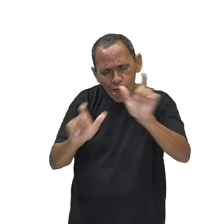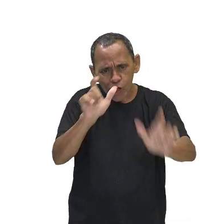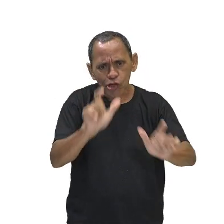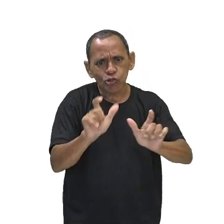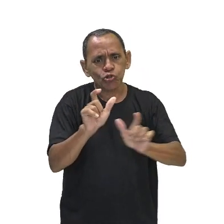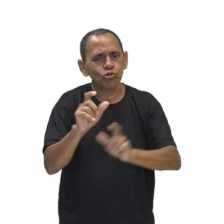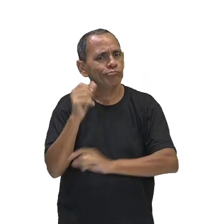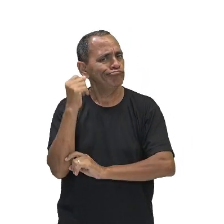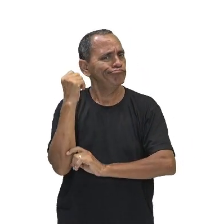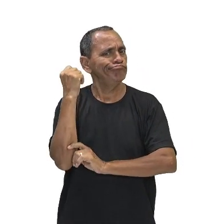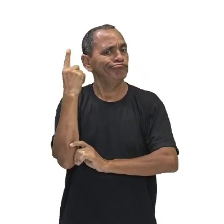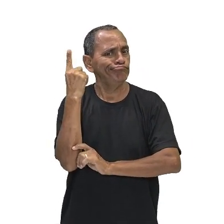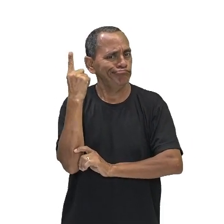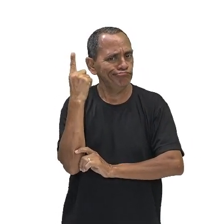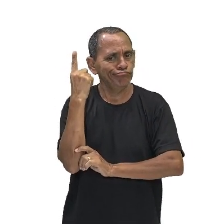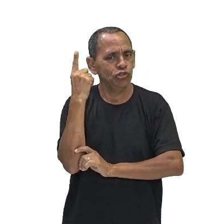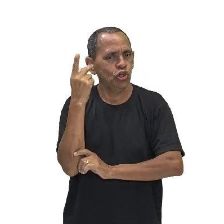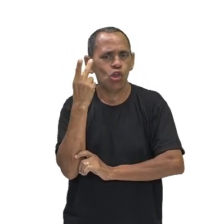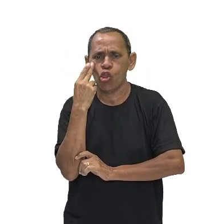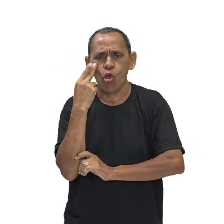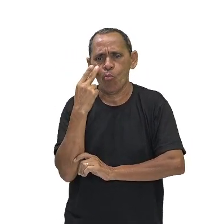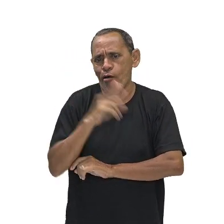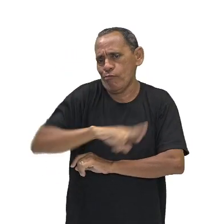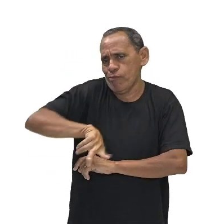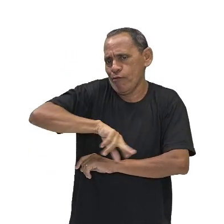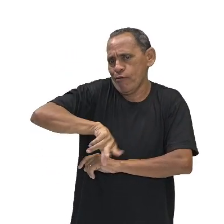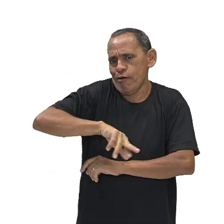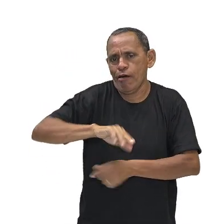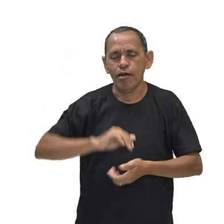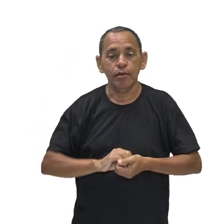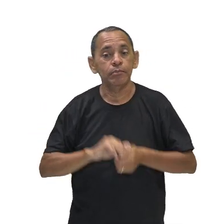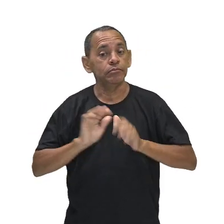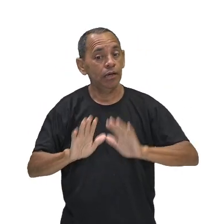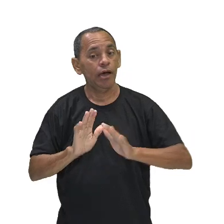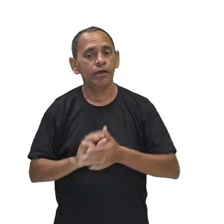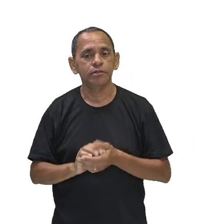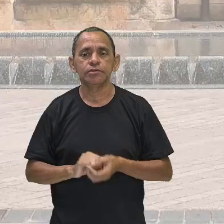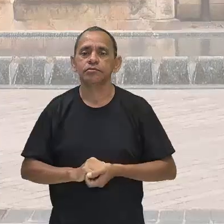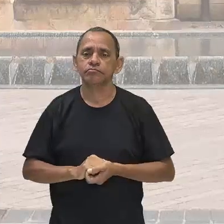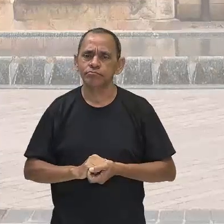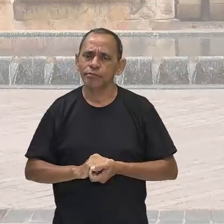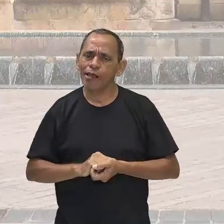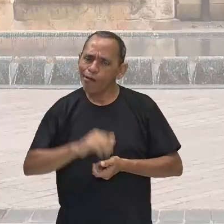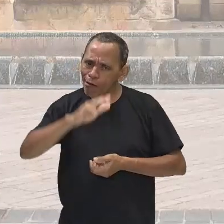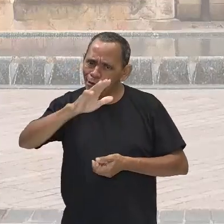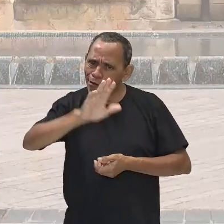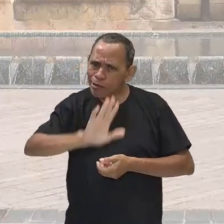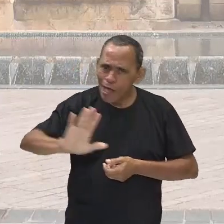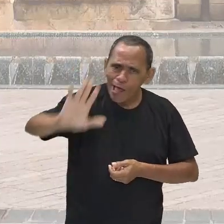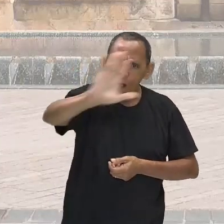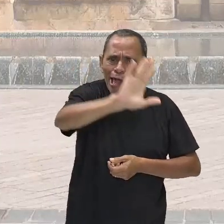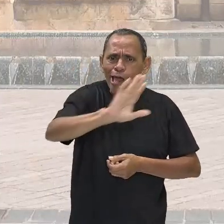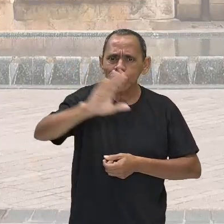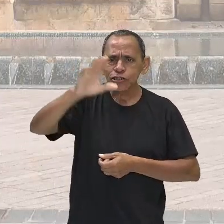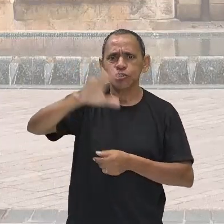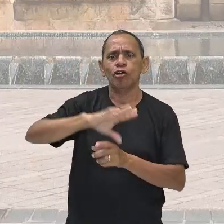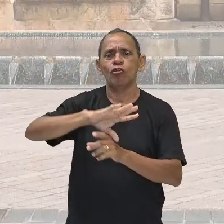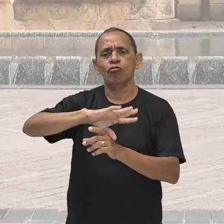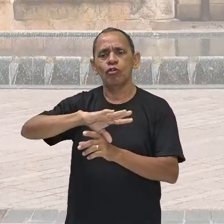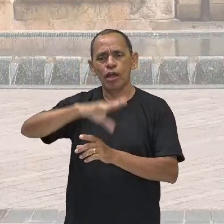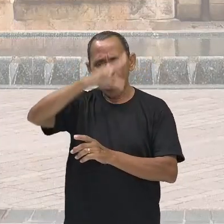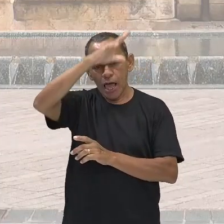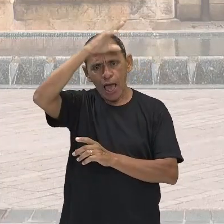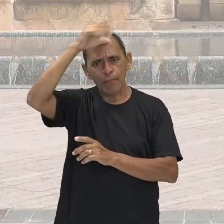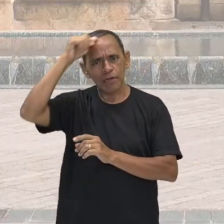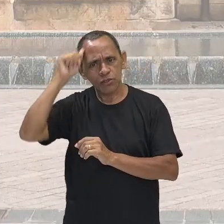estranho. Não é normal. Mas aqui, na nossa região amazônica, você aí na sua comunidade, põe